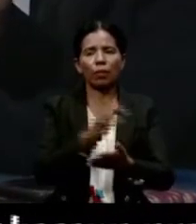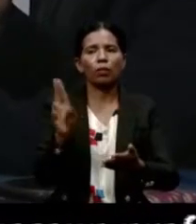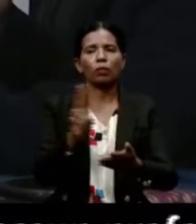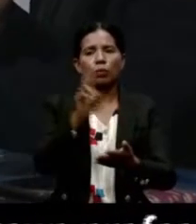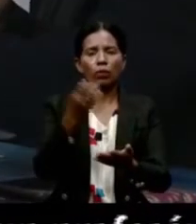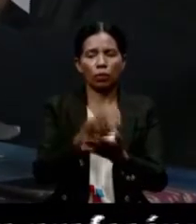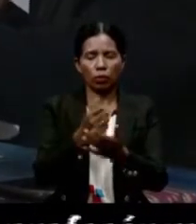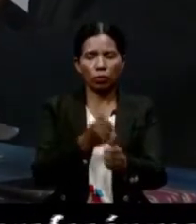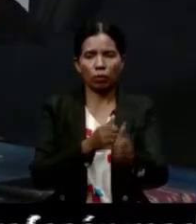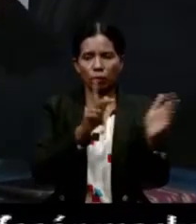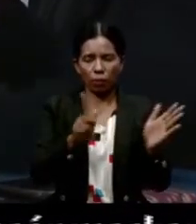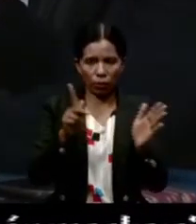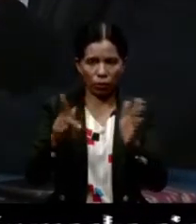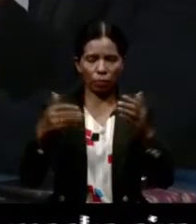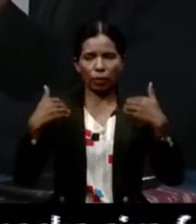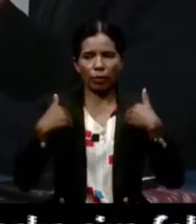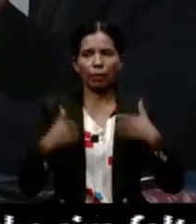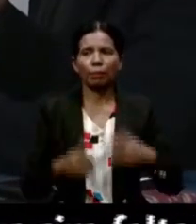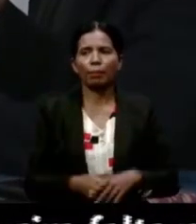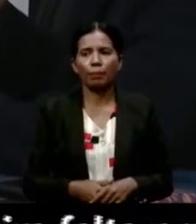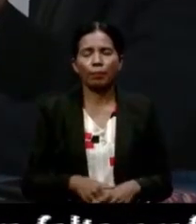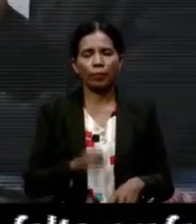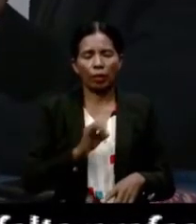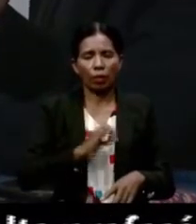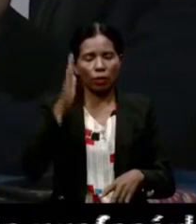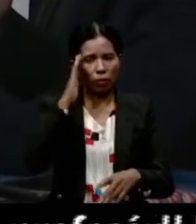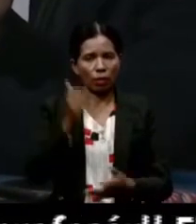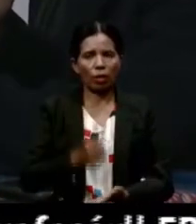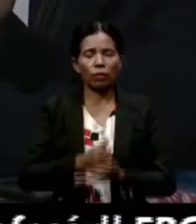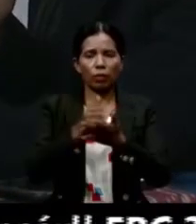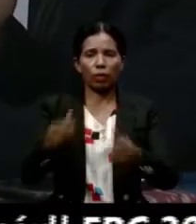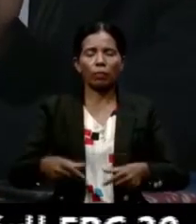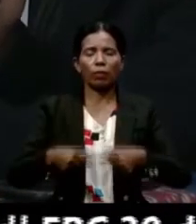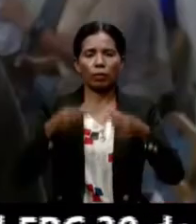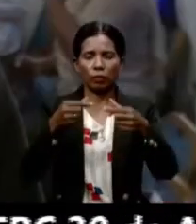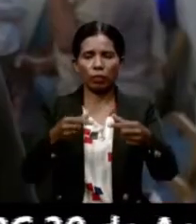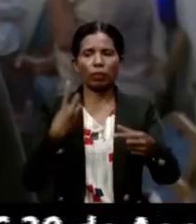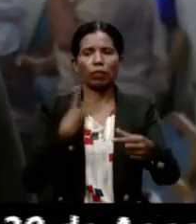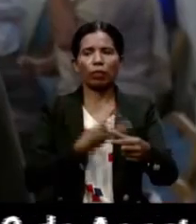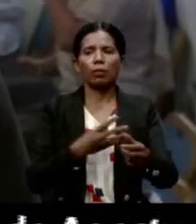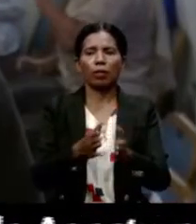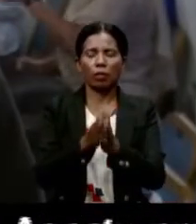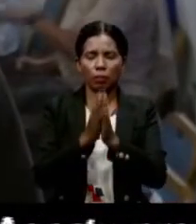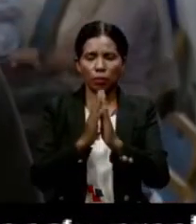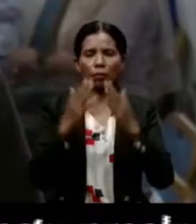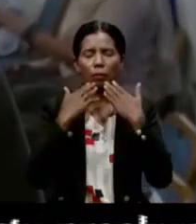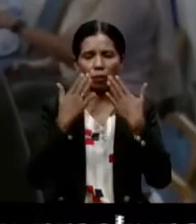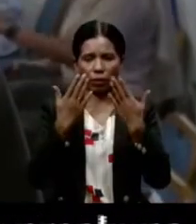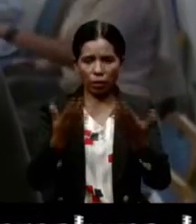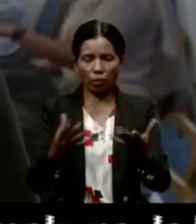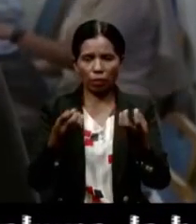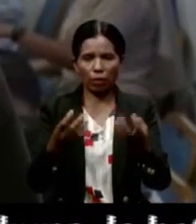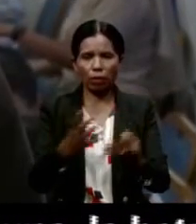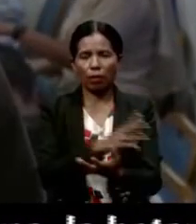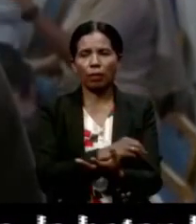o saneto e o plano na BIA. Na BIA, não é apoio, não é fone, a mim isso, a mim agradece, né?